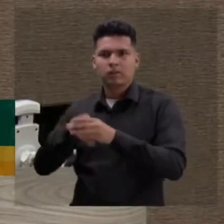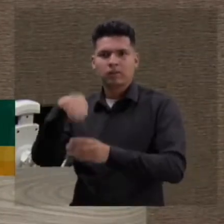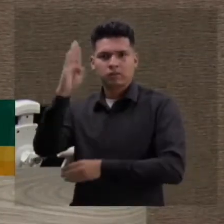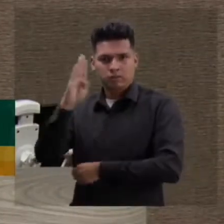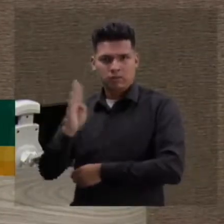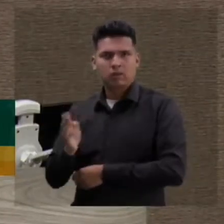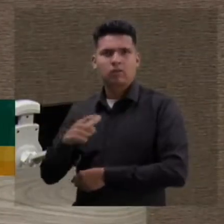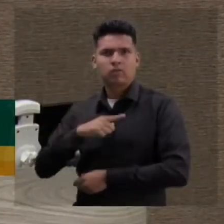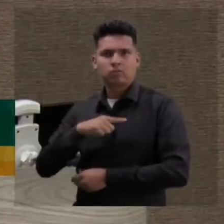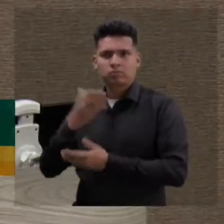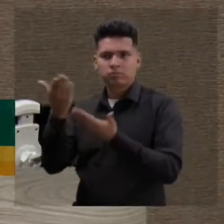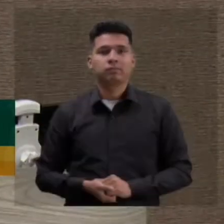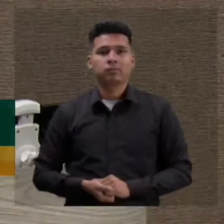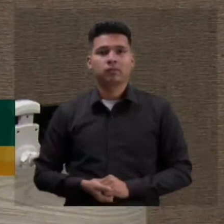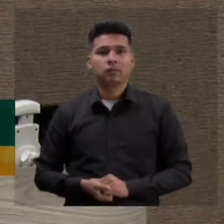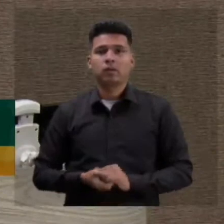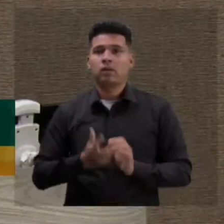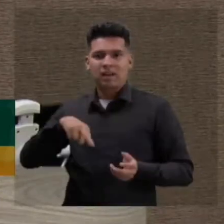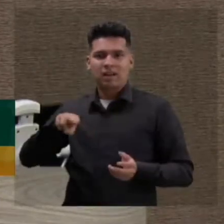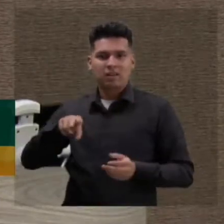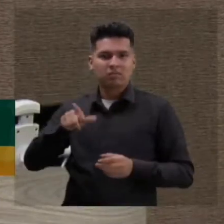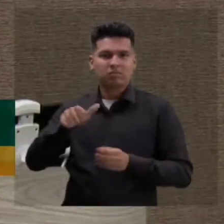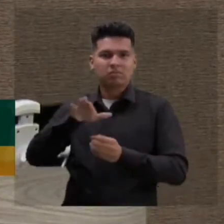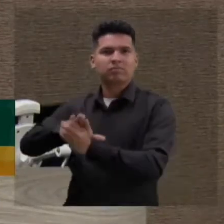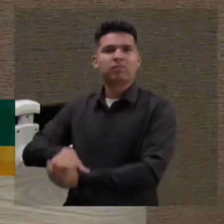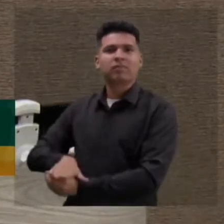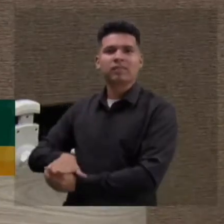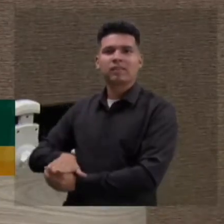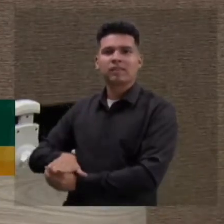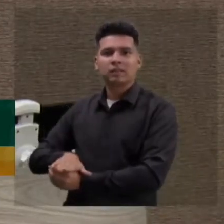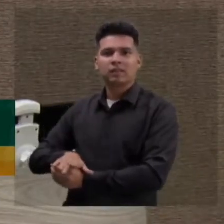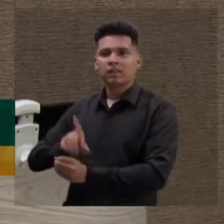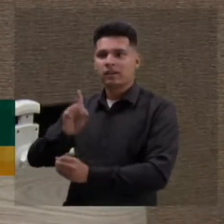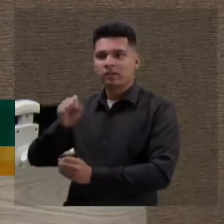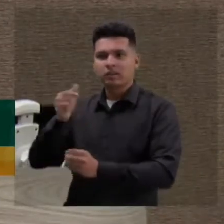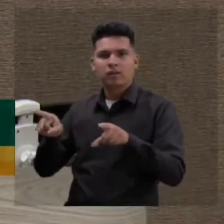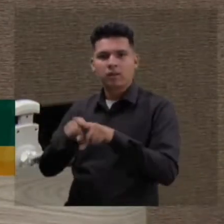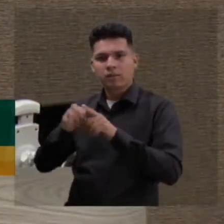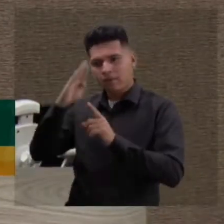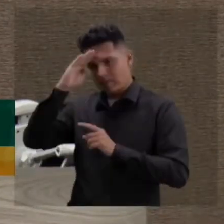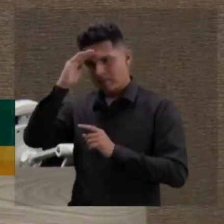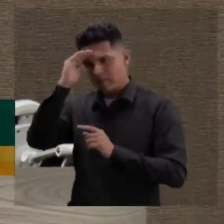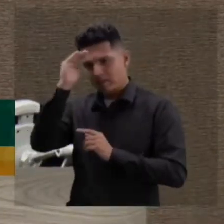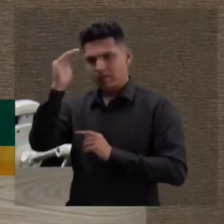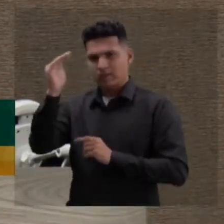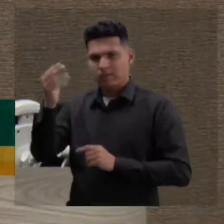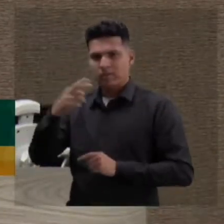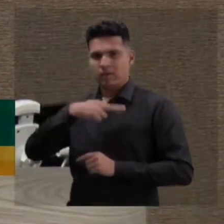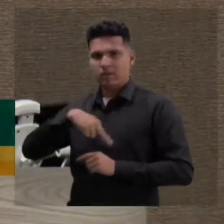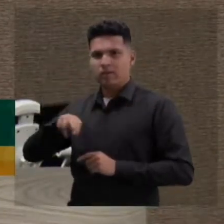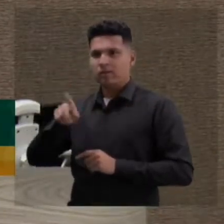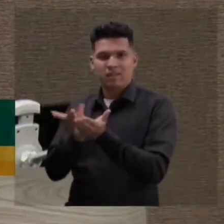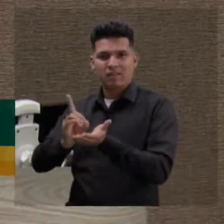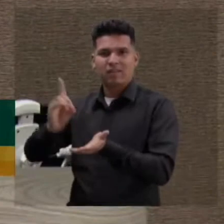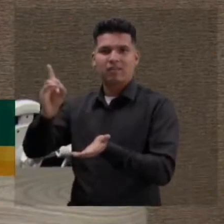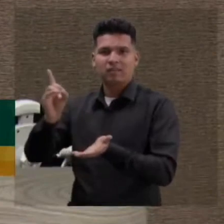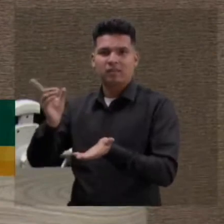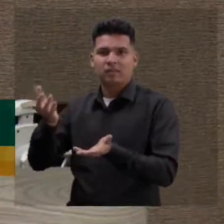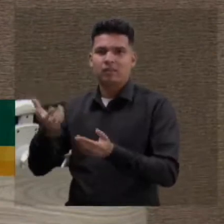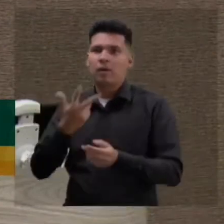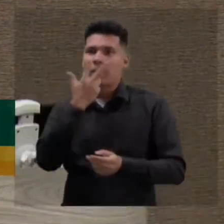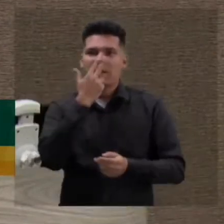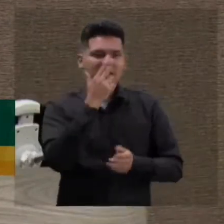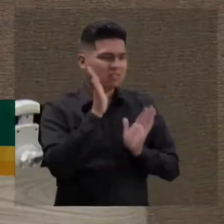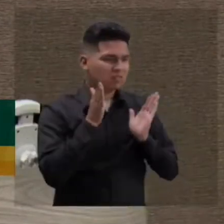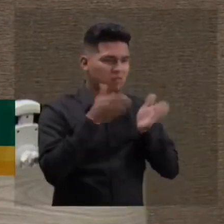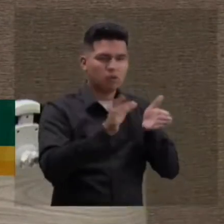É simplesmente deixar de lado a maior e principal religião, que é a cristã, e aí tomar partido apenas para uma. Eu vejo isso